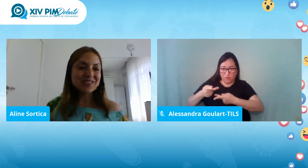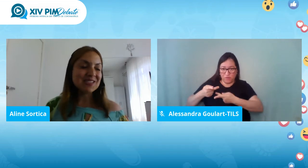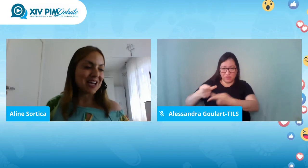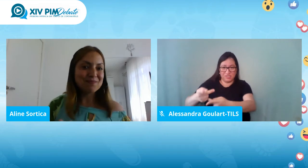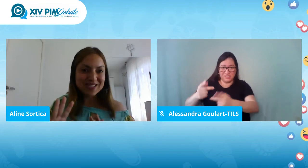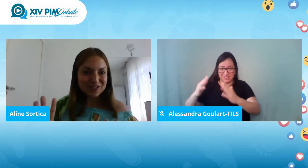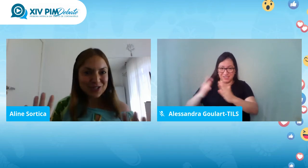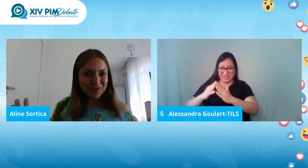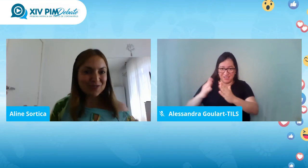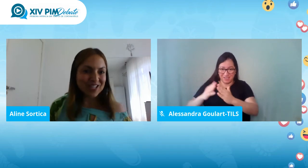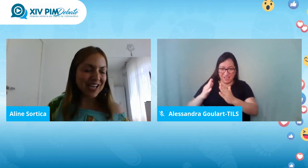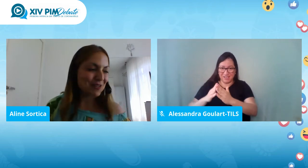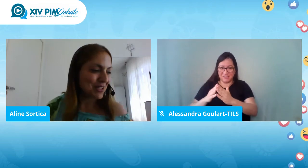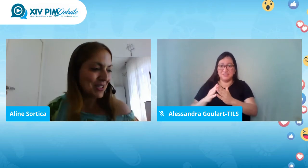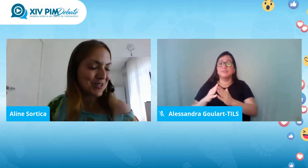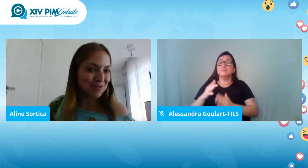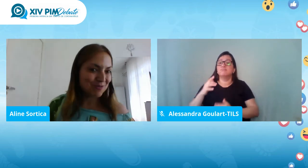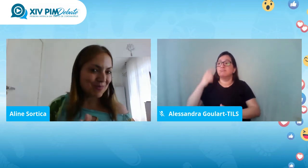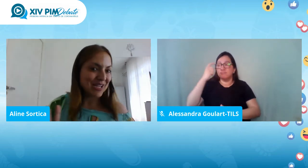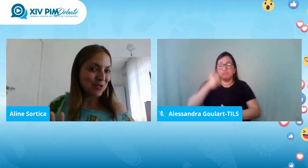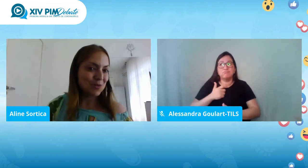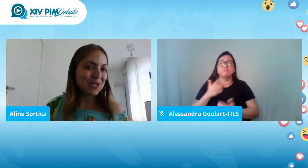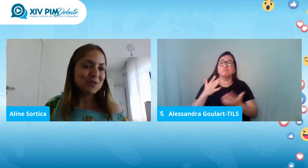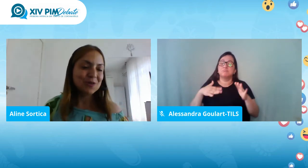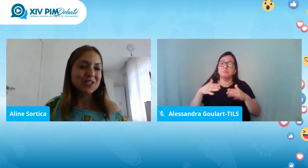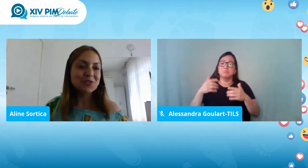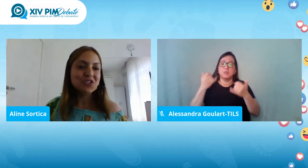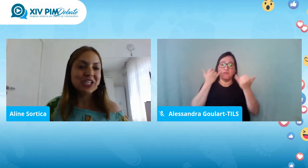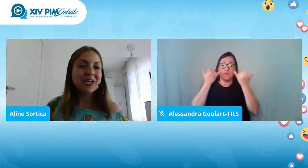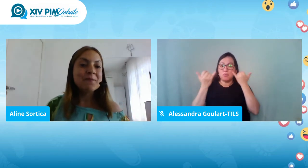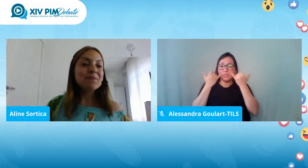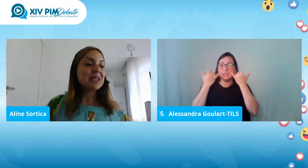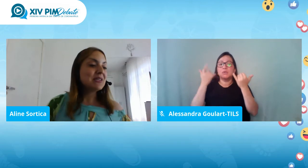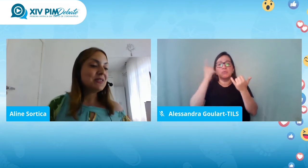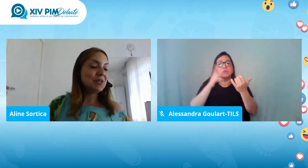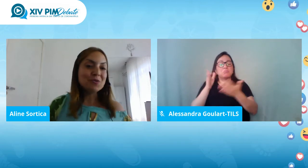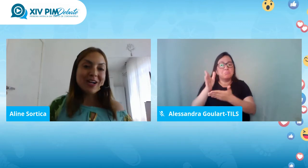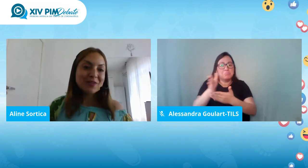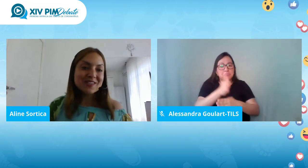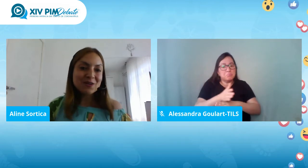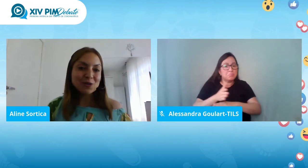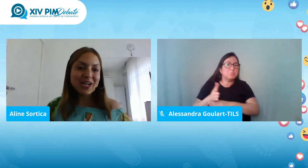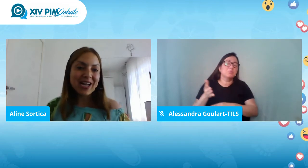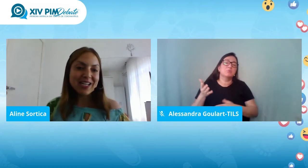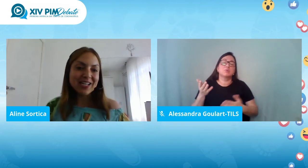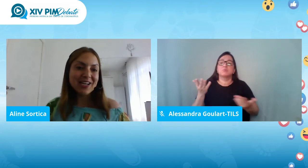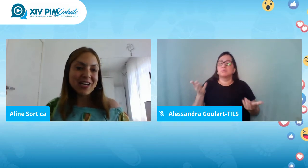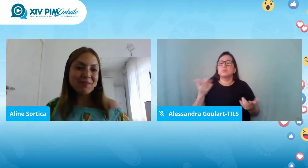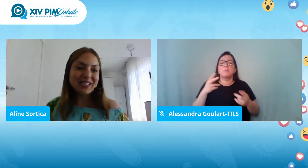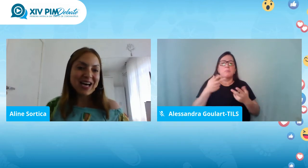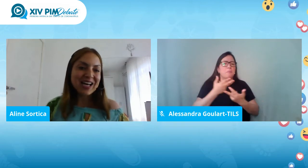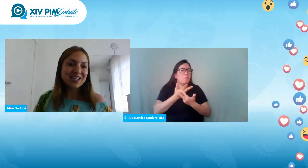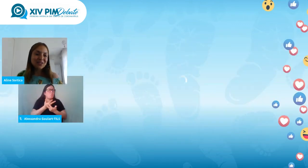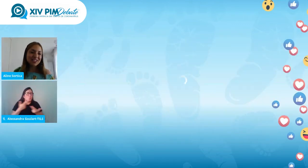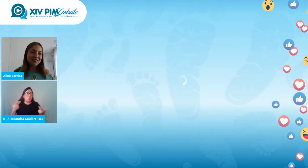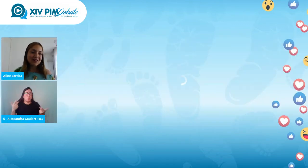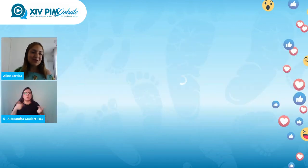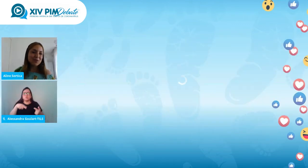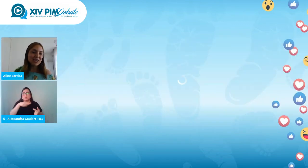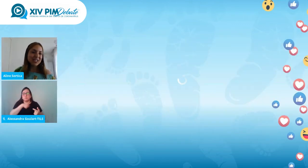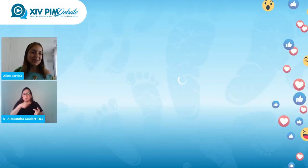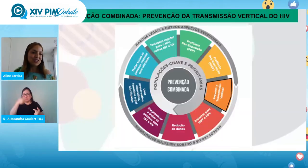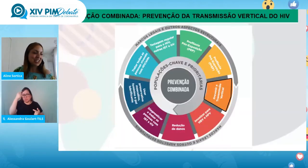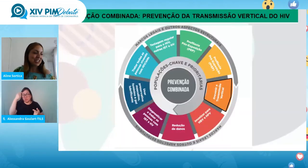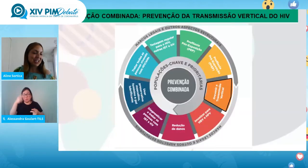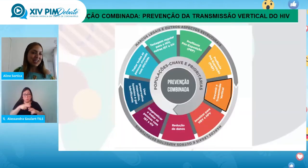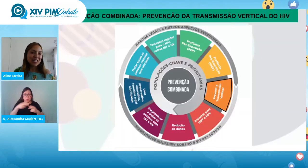consegue alcançar. Mas a gente vai falar mais sobre isso durante o dia. Se o Marlio quiser colocar ali a mandala, eu queria falar